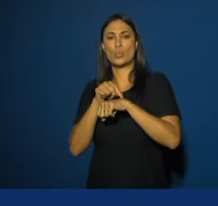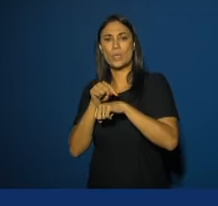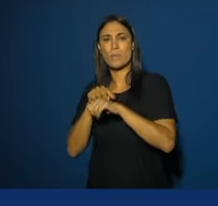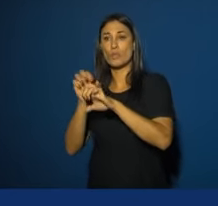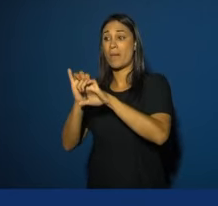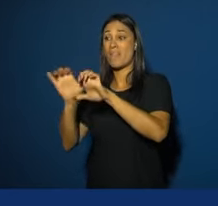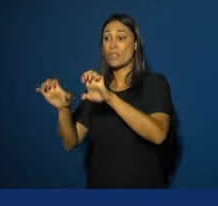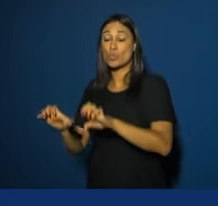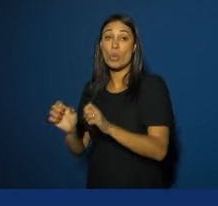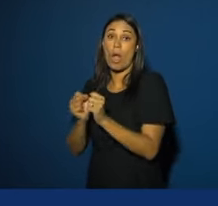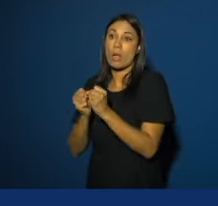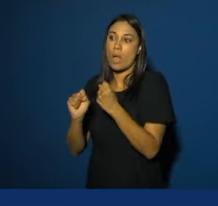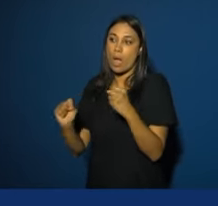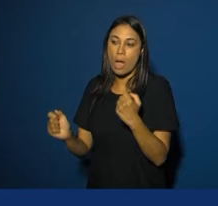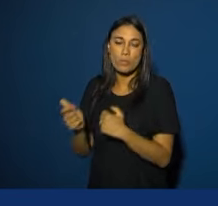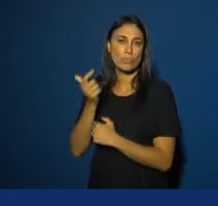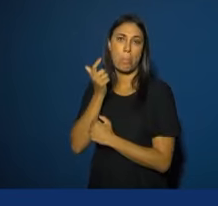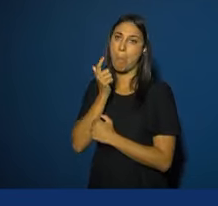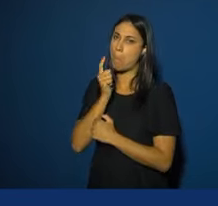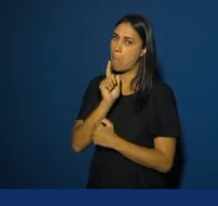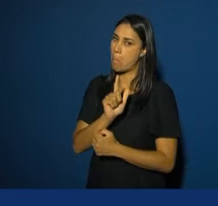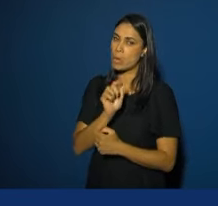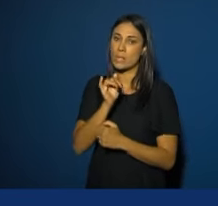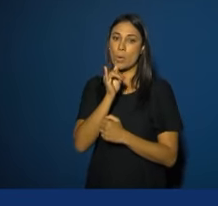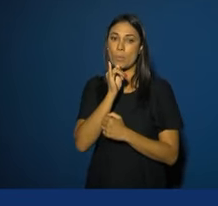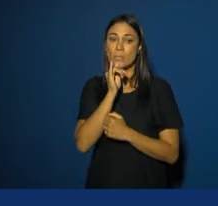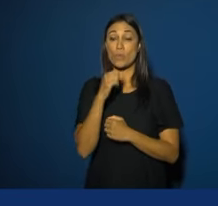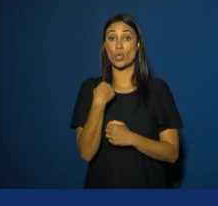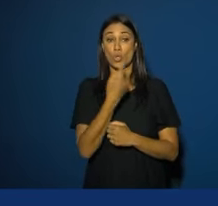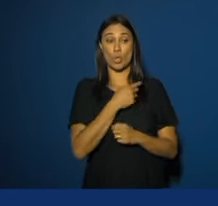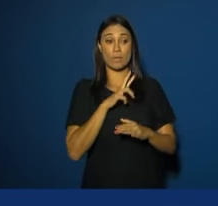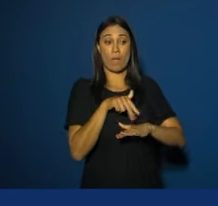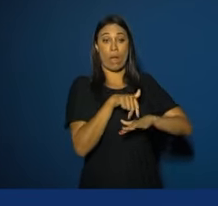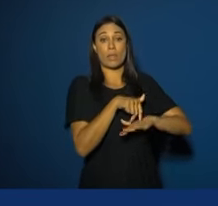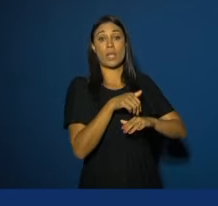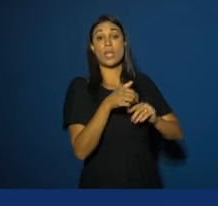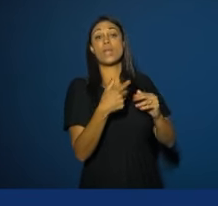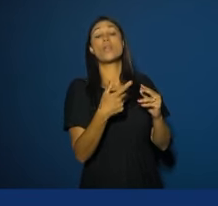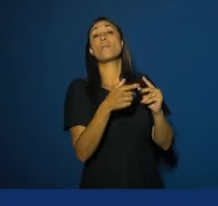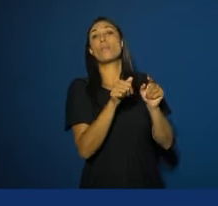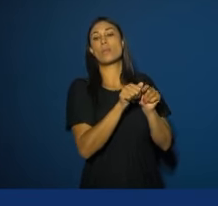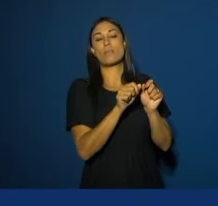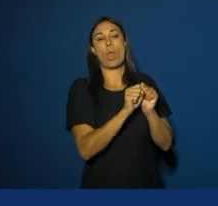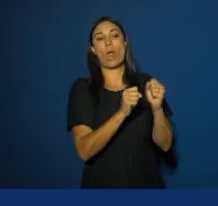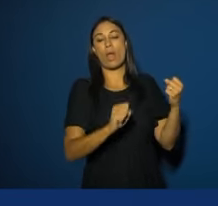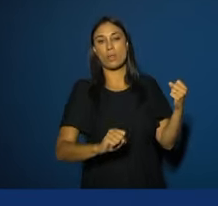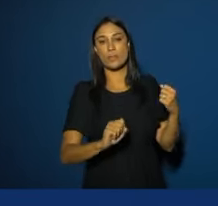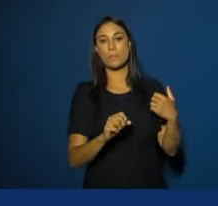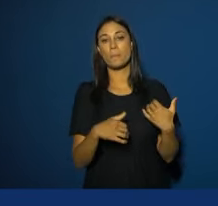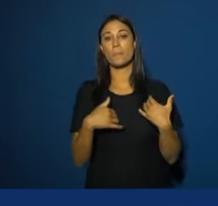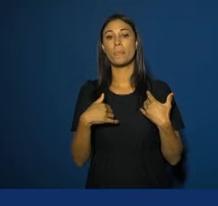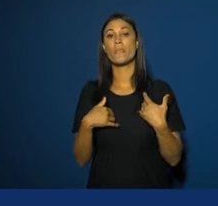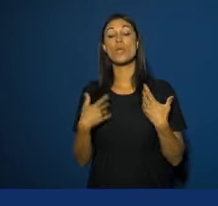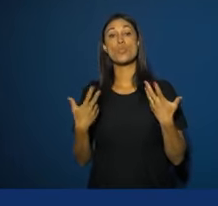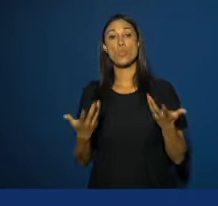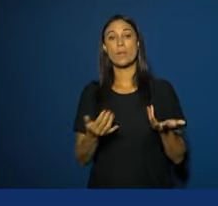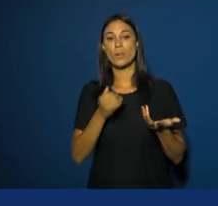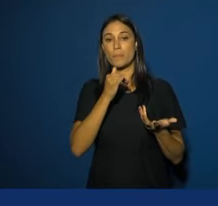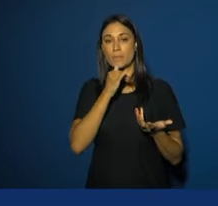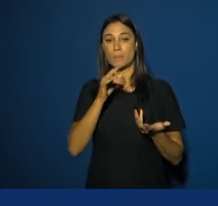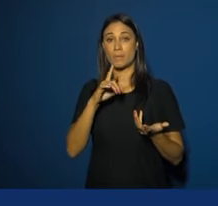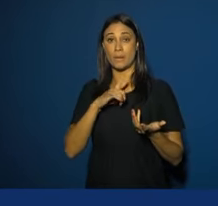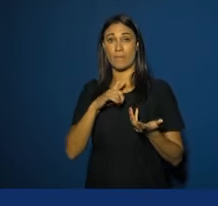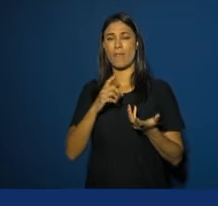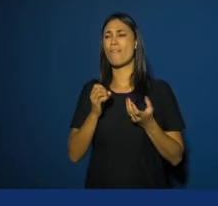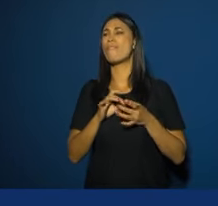infraestrutura muito grande e não conseguem dizer Lar nós estamos aqui com um pipeline gigantesco a crudas ganhou bastante